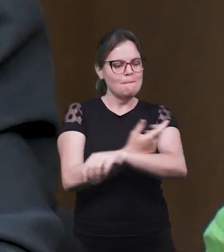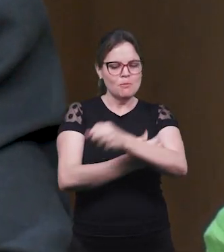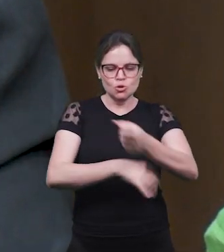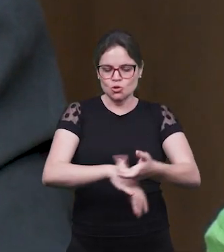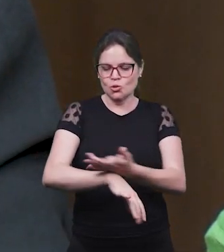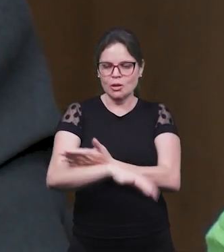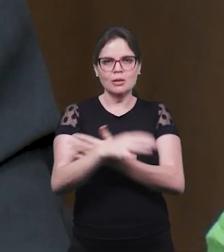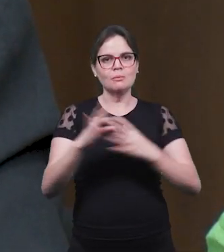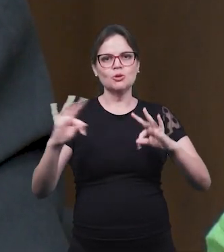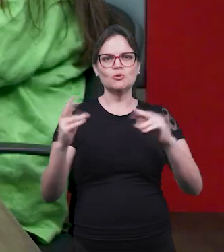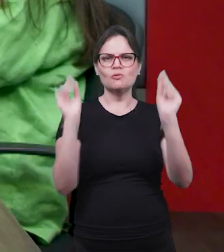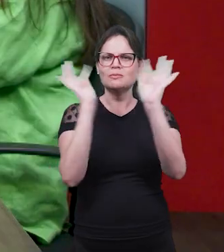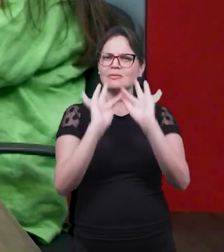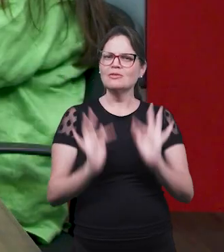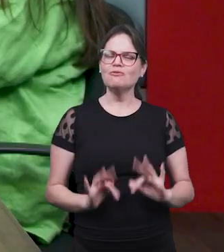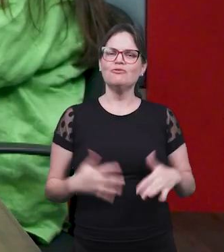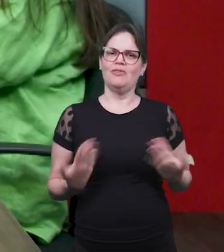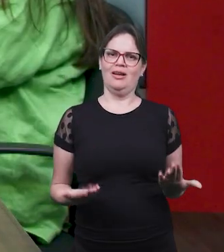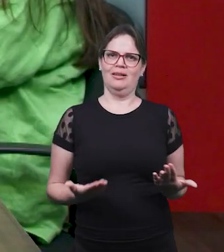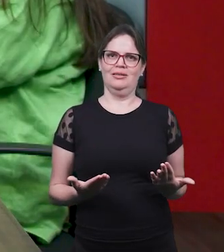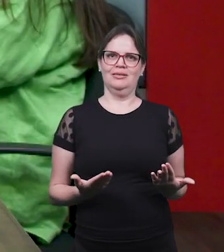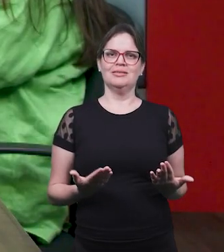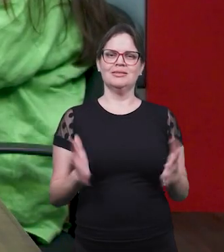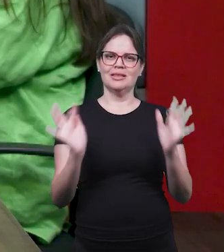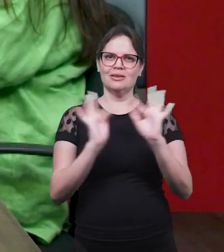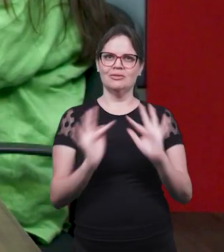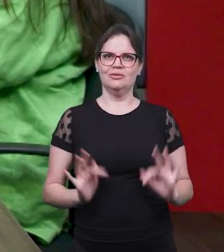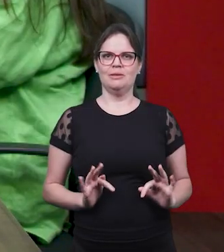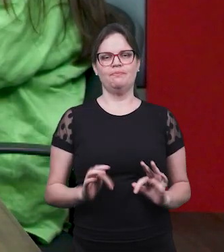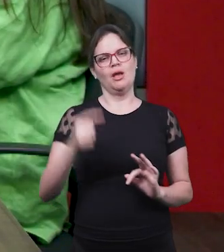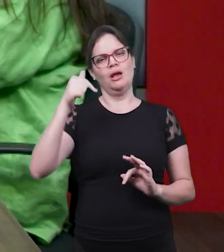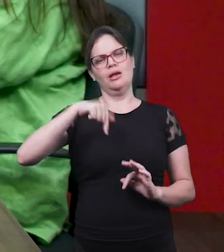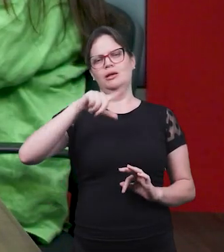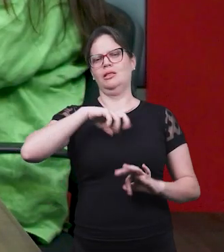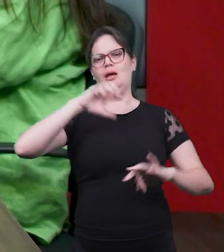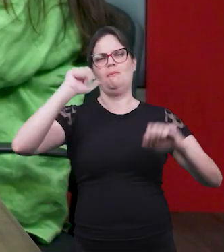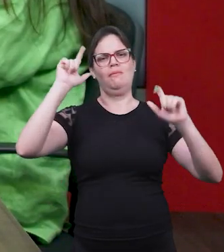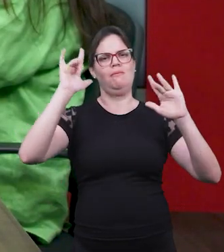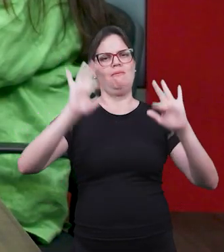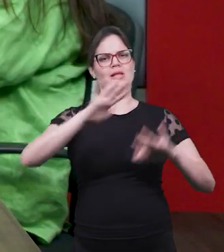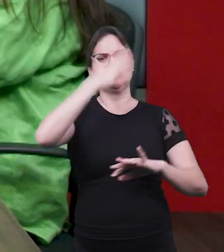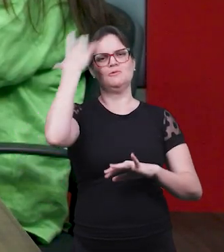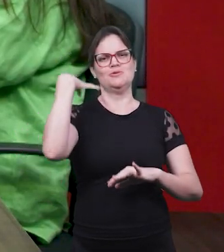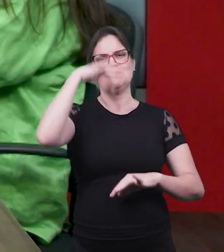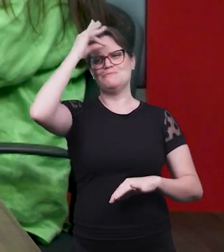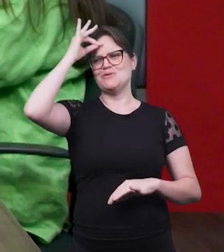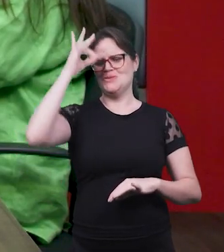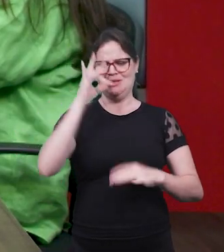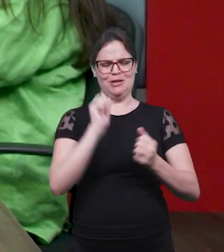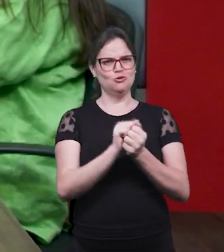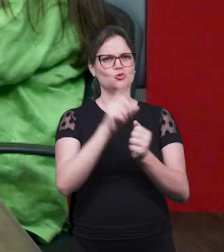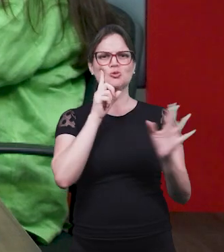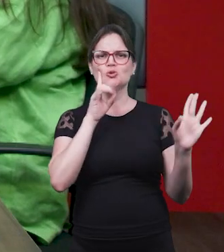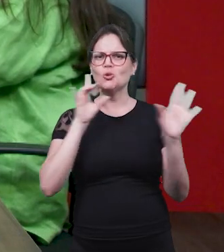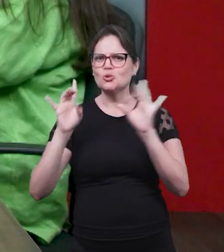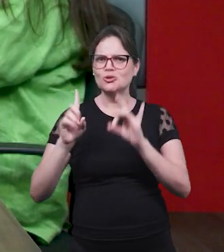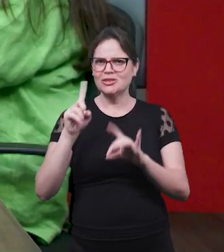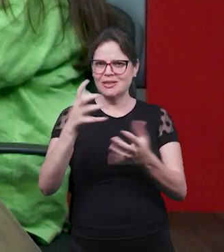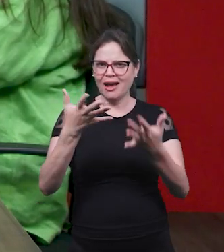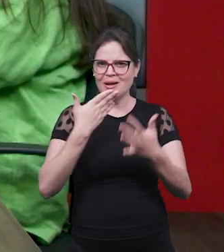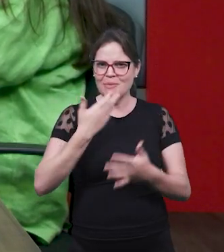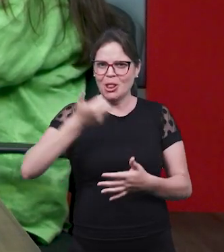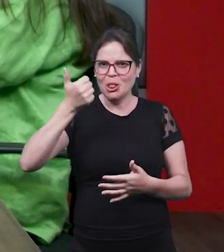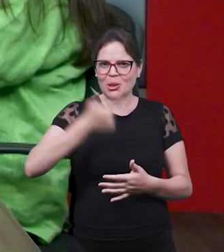você está bem. Feliz. É leve, né? Além disso, a bênção do Senhor. Que coisa melhor. Glória a Deus. E o momento